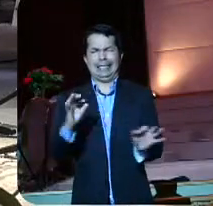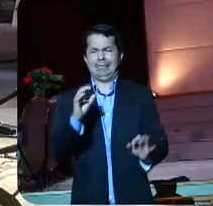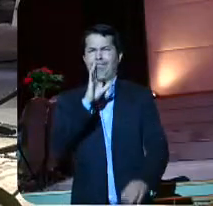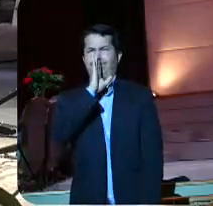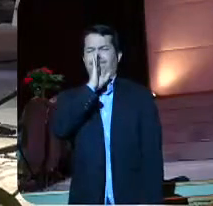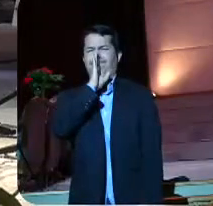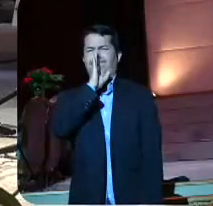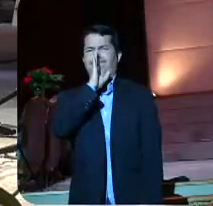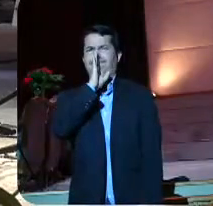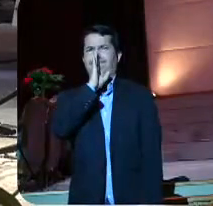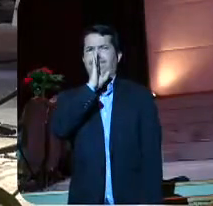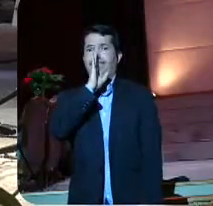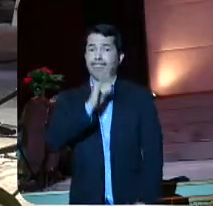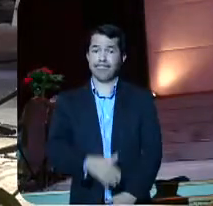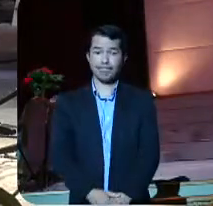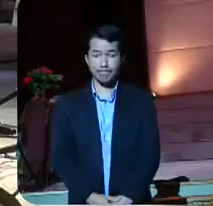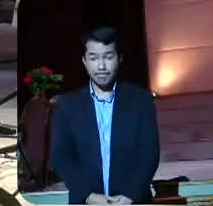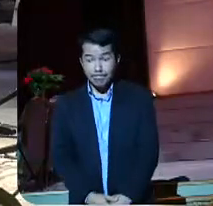a sua boca.